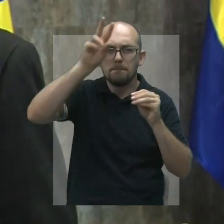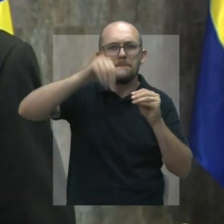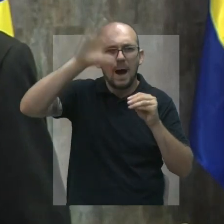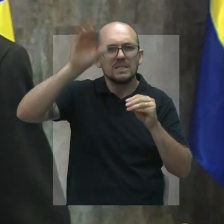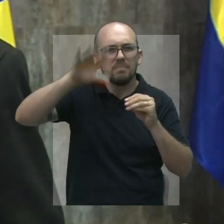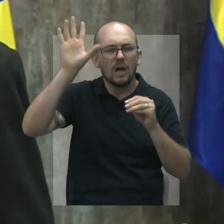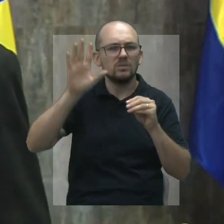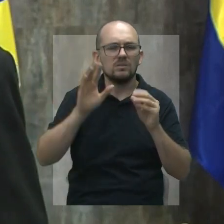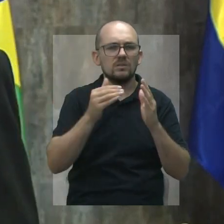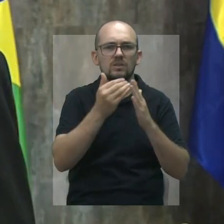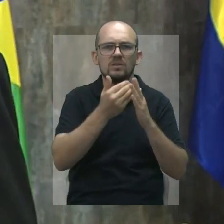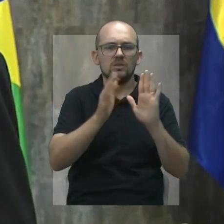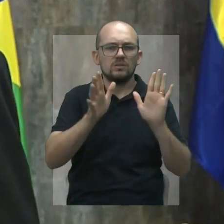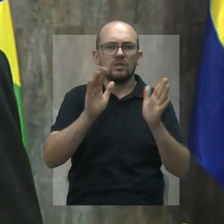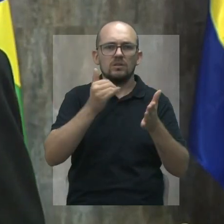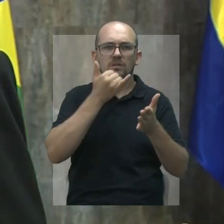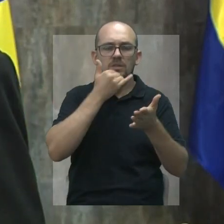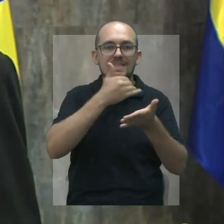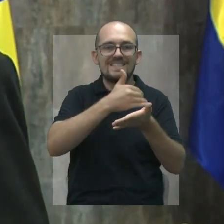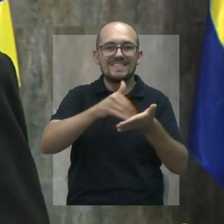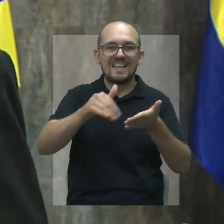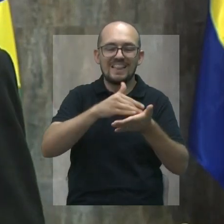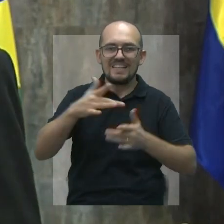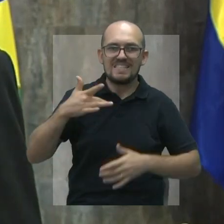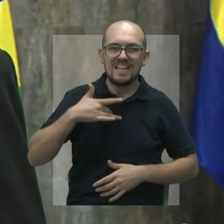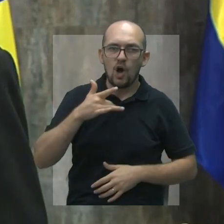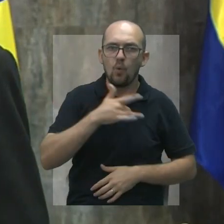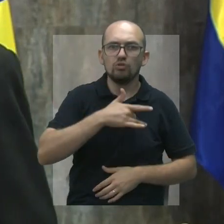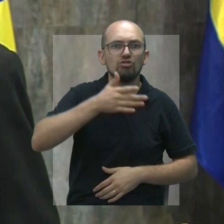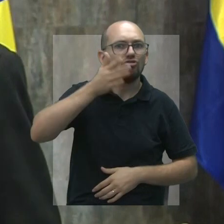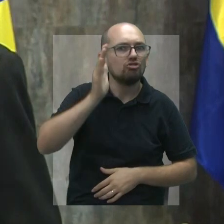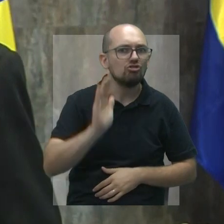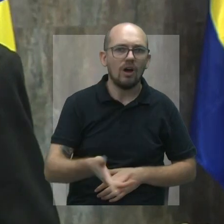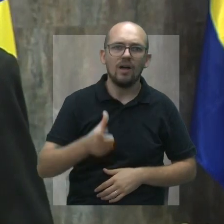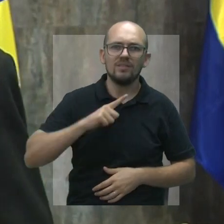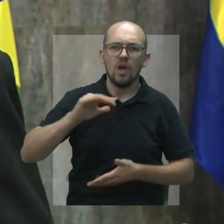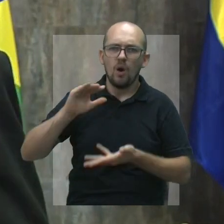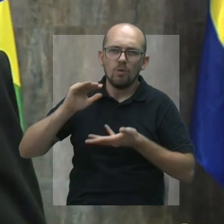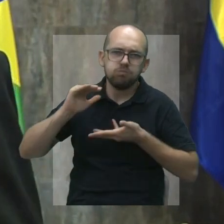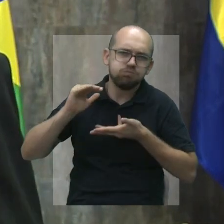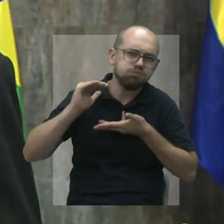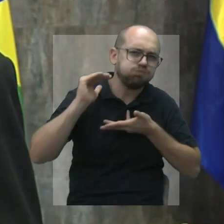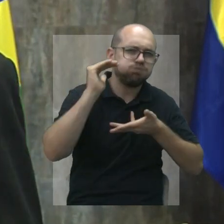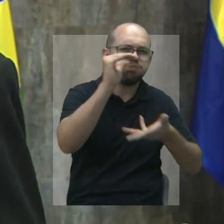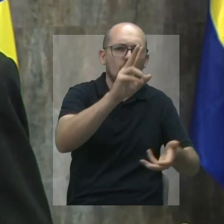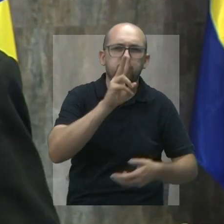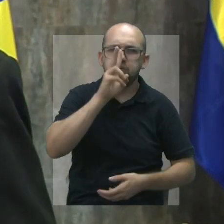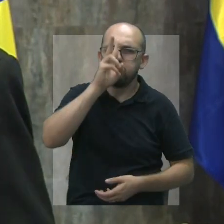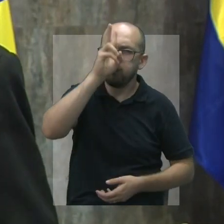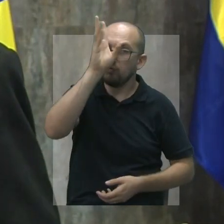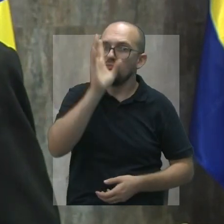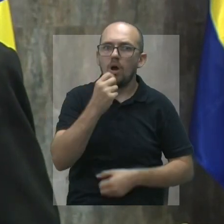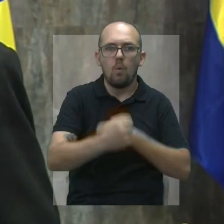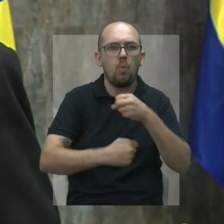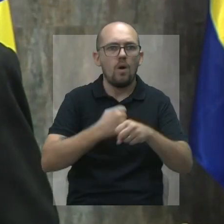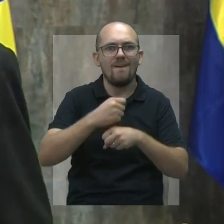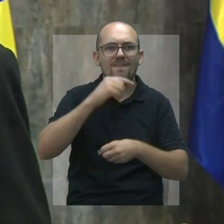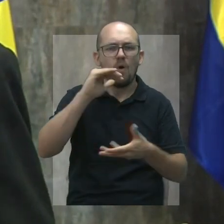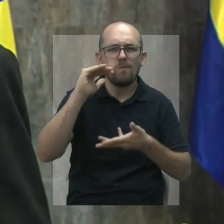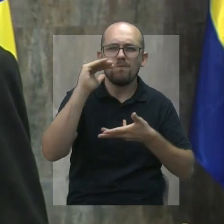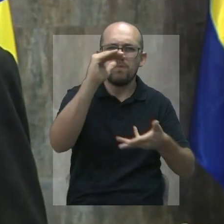pasta uma das pastas que mais recebe valores para o ano que vem.